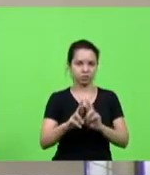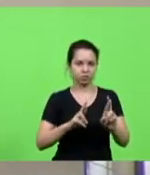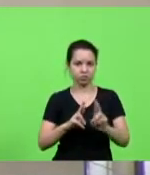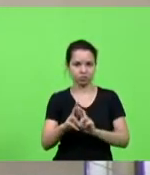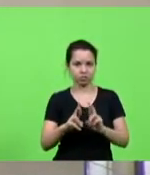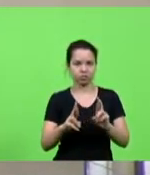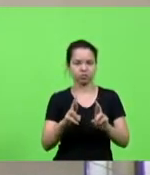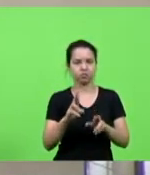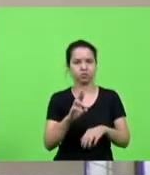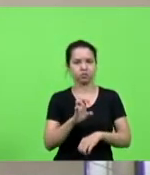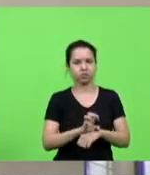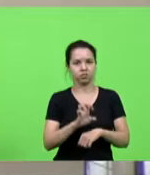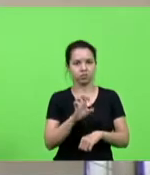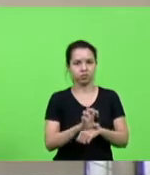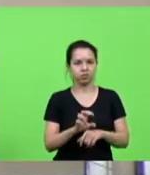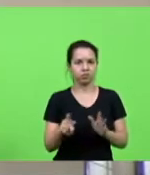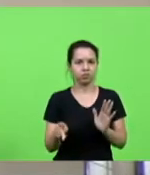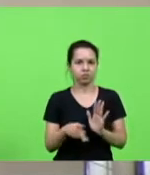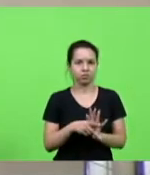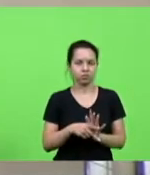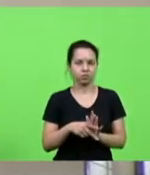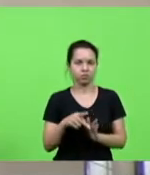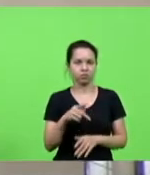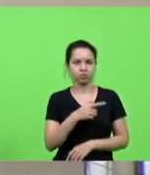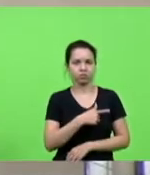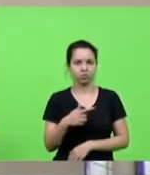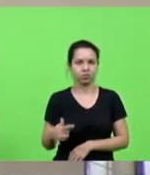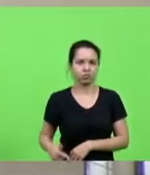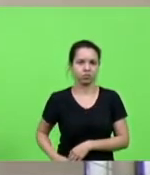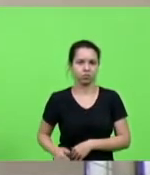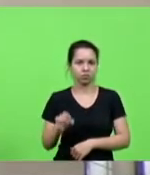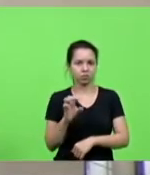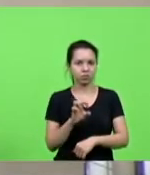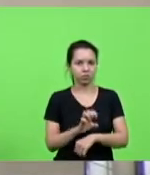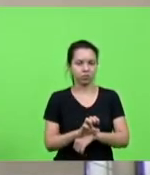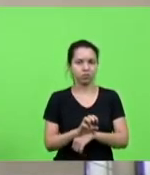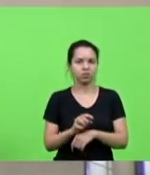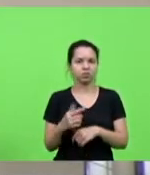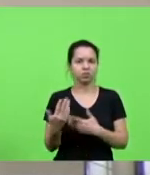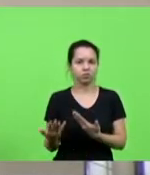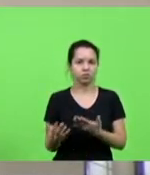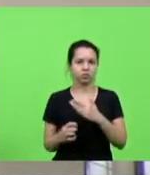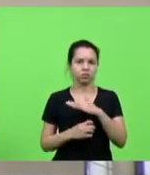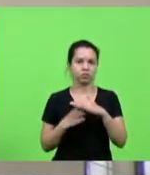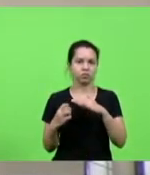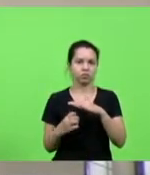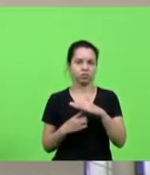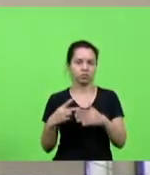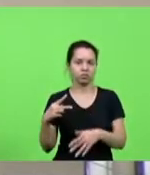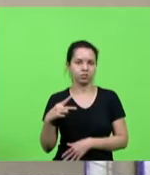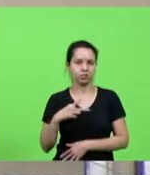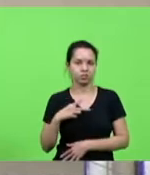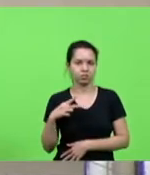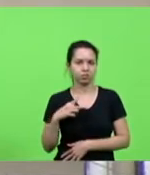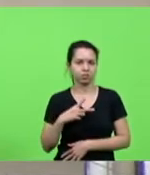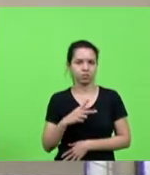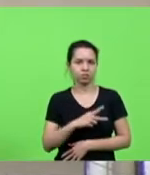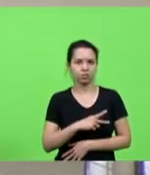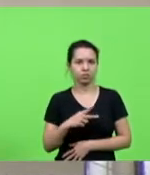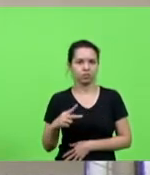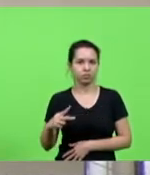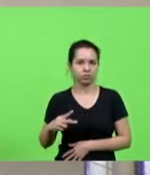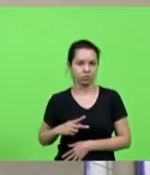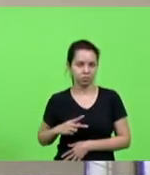e federais delegadas ao Estado por empresas concessionárias de serviço público, por empresas privadas ou por particulares, e estabelece